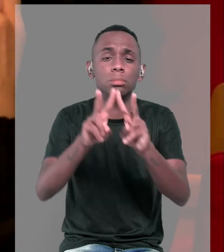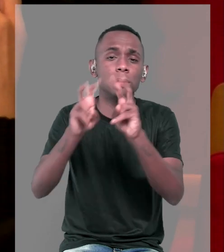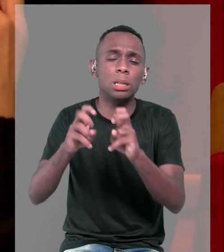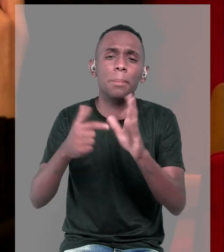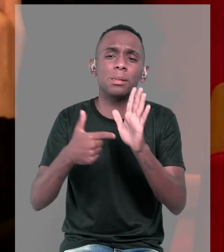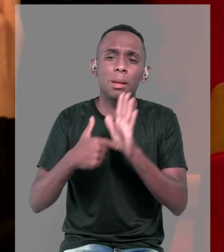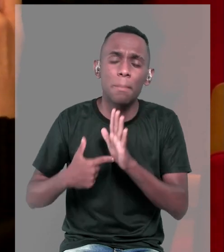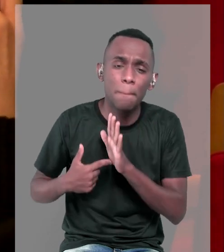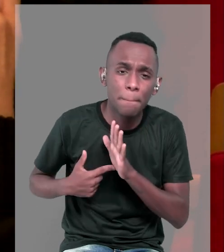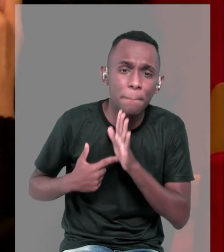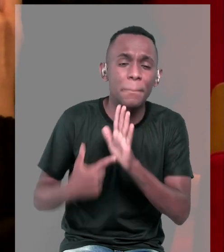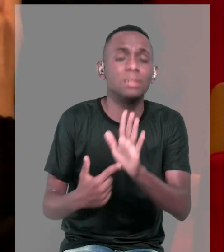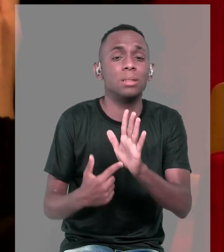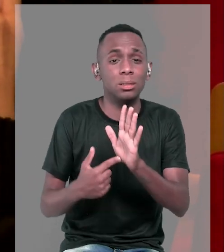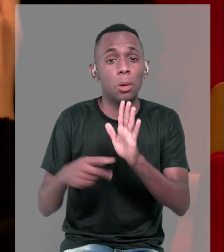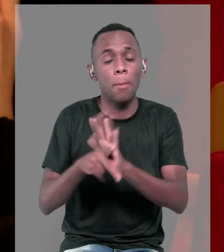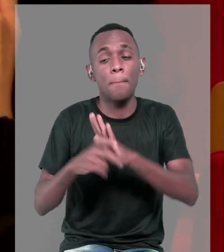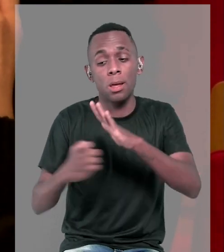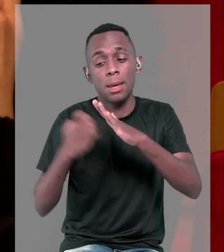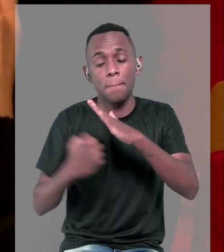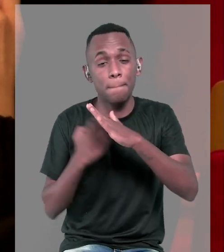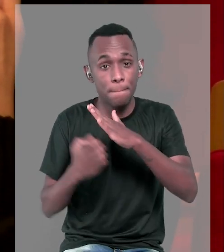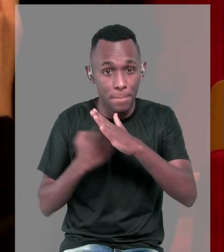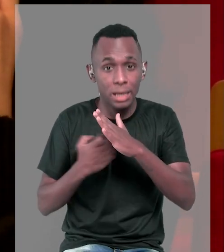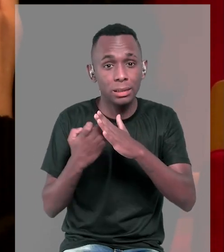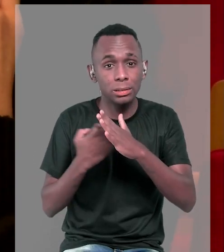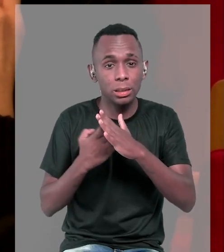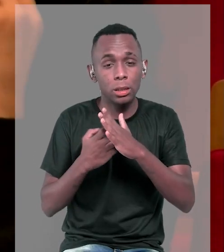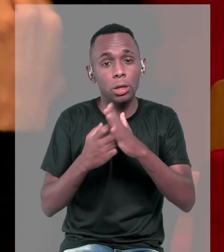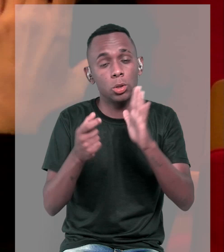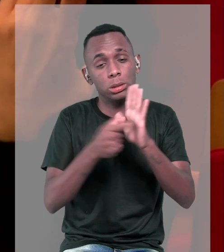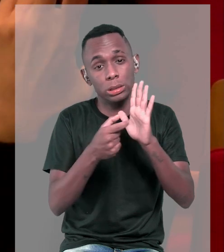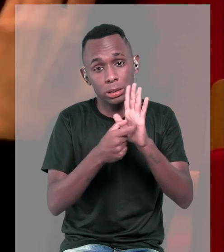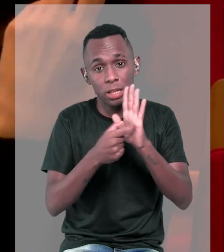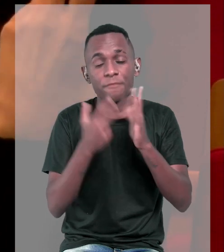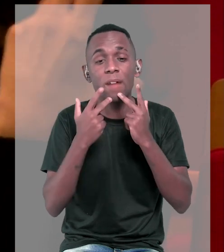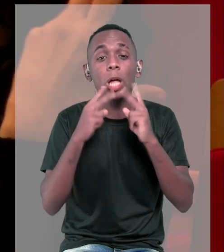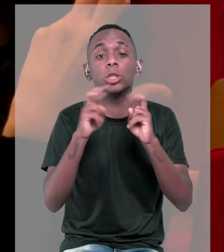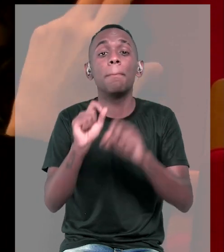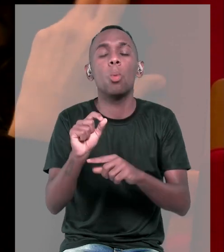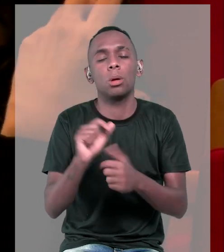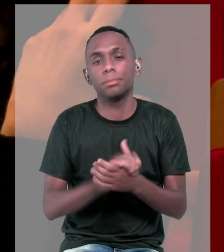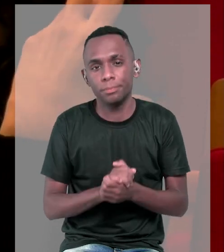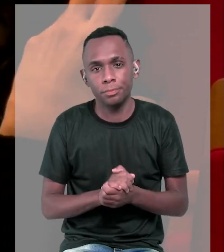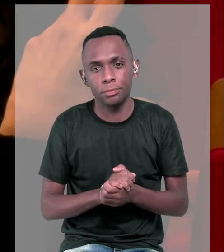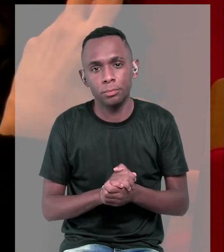das empresas de inteligência artificial, falando assim, que não